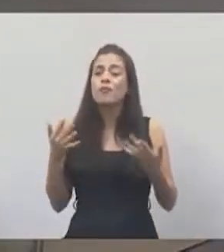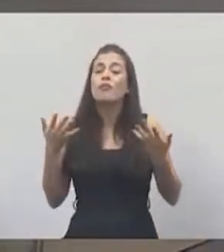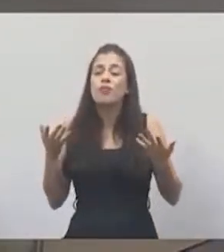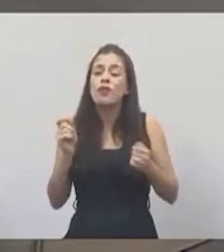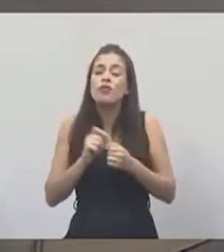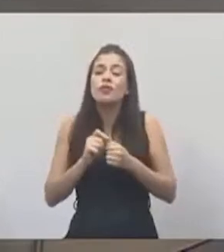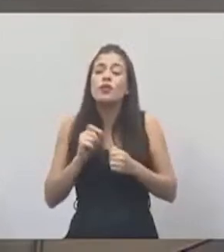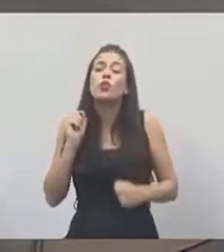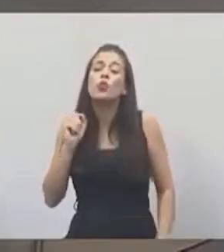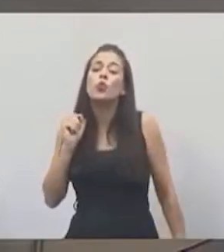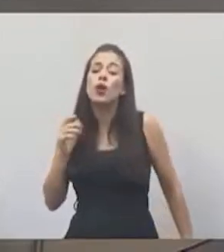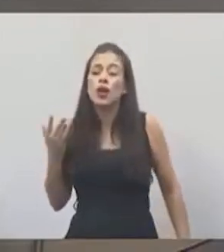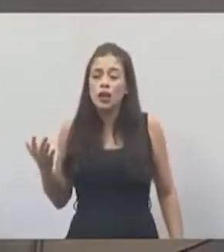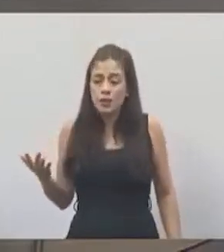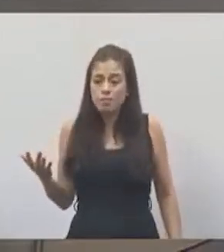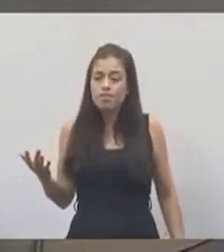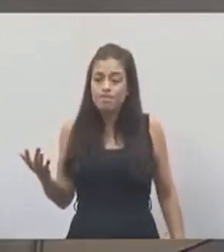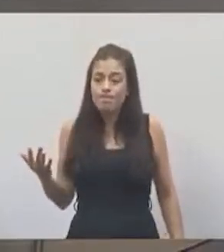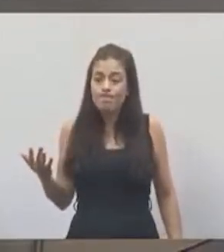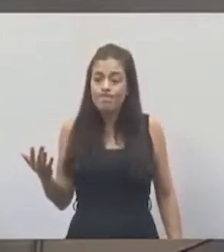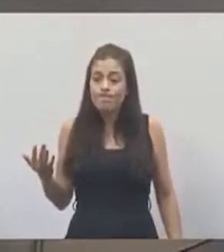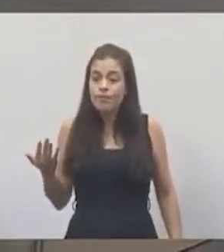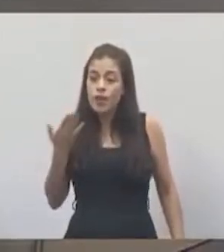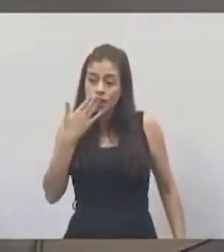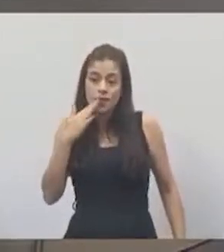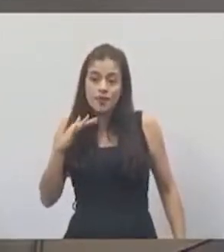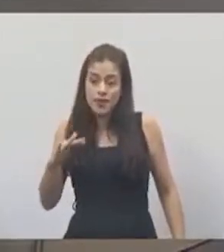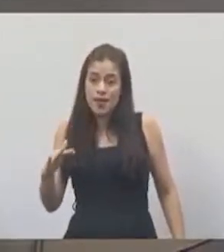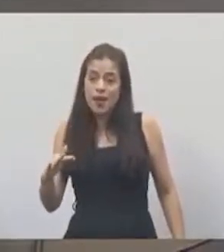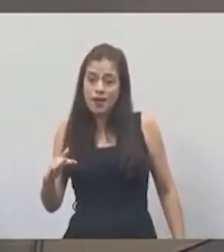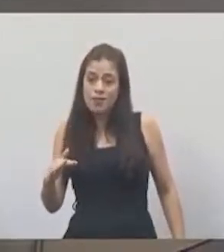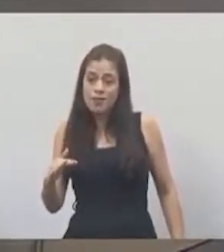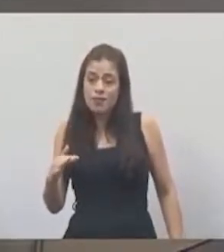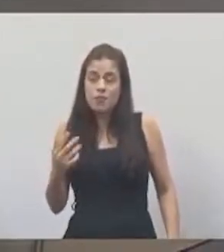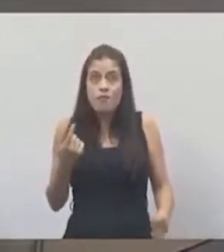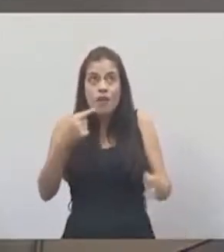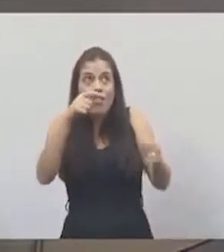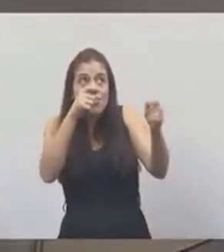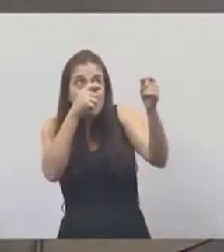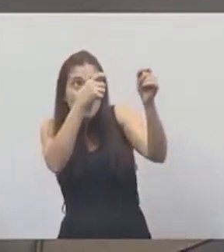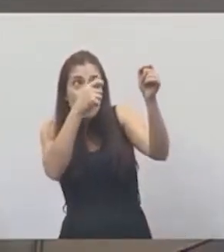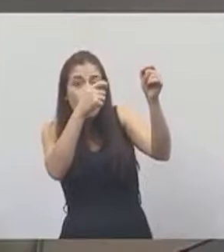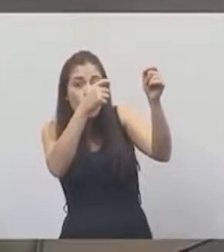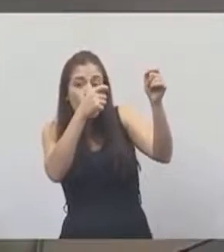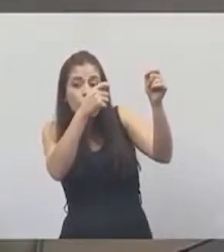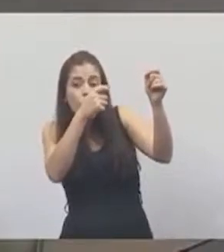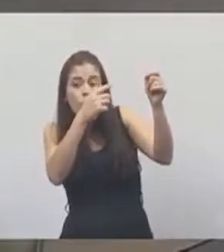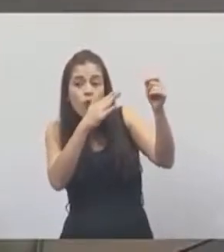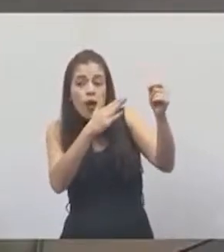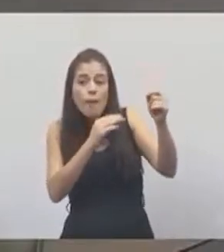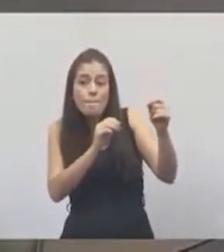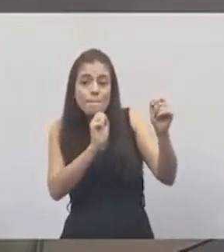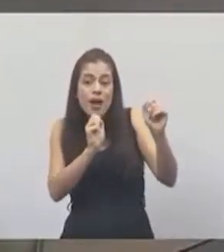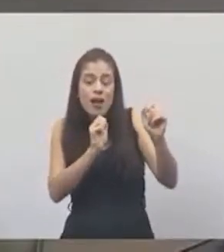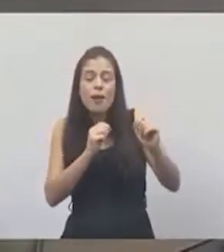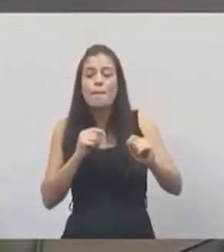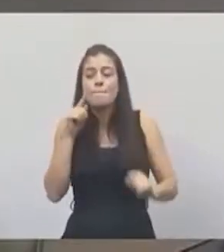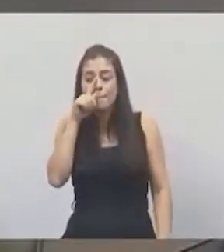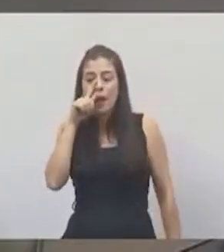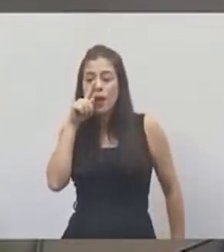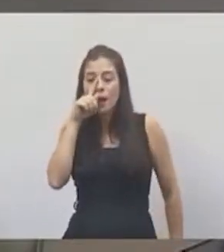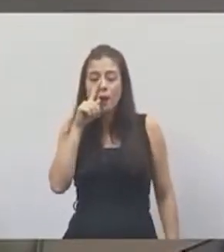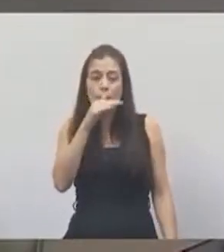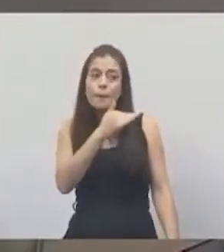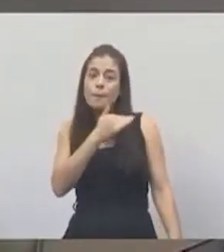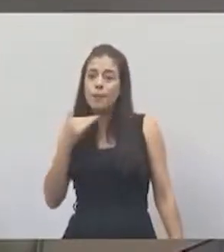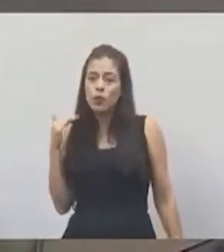Criança, ela chega lá, pé de manga, até um adulto. Pega um bambu, vai catucar o pé de manga e pode acabar morrendo ali no Parque